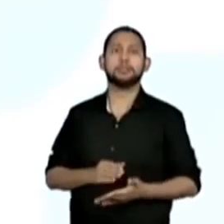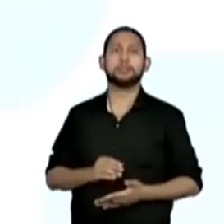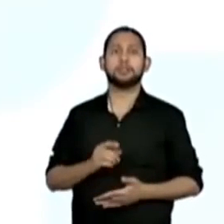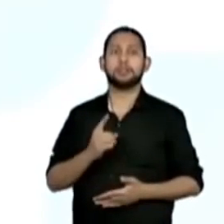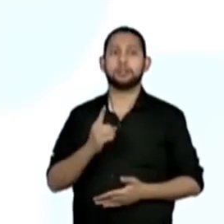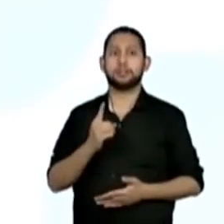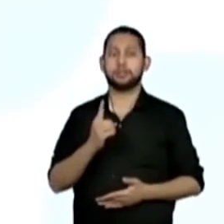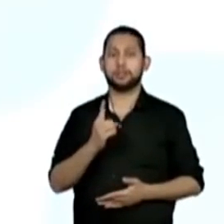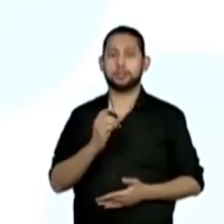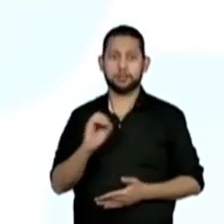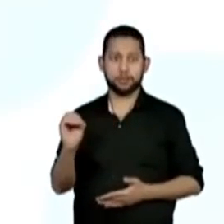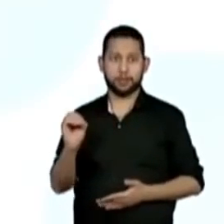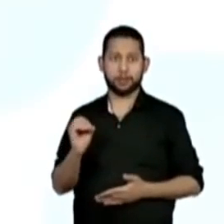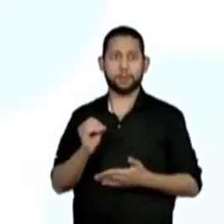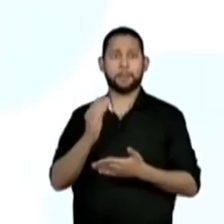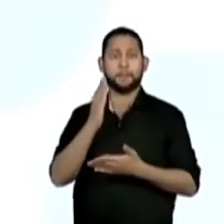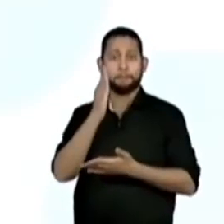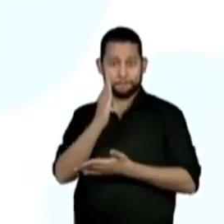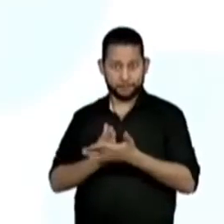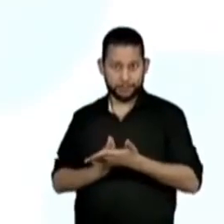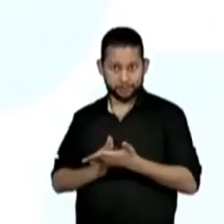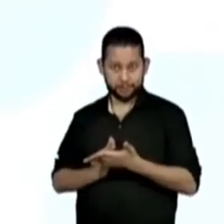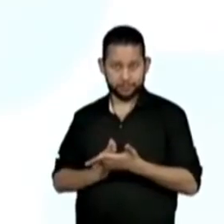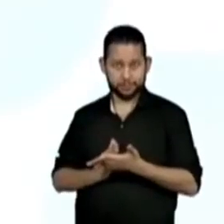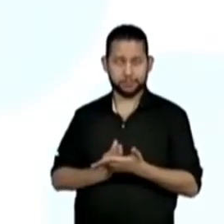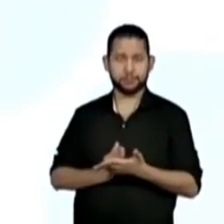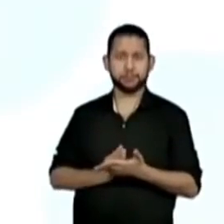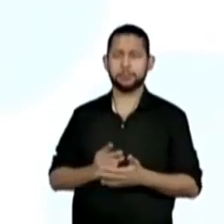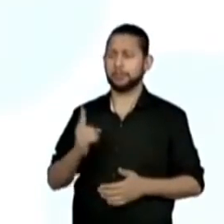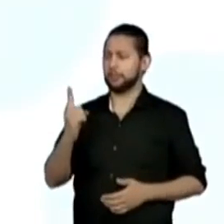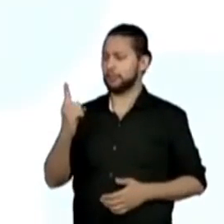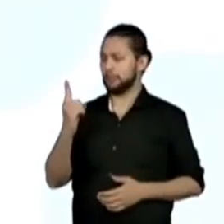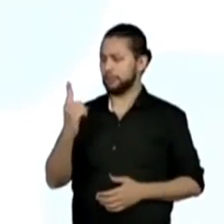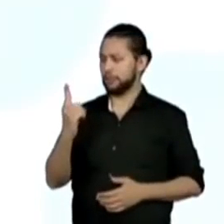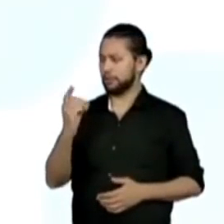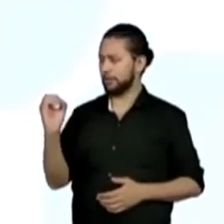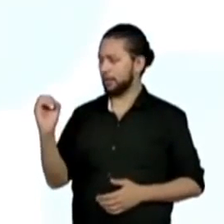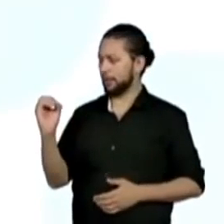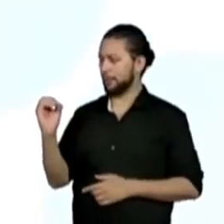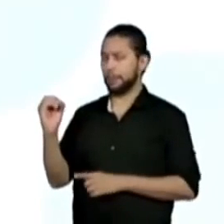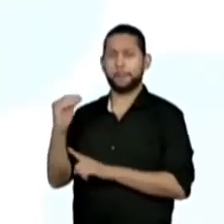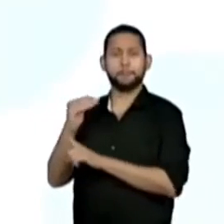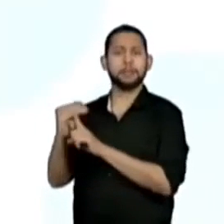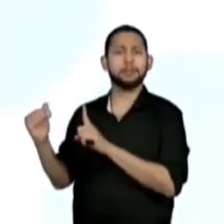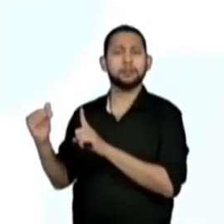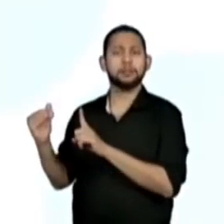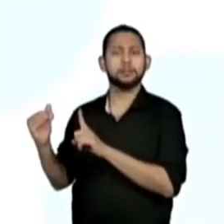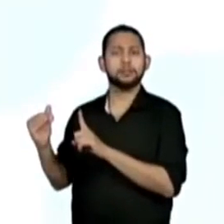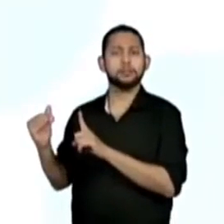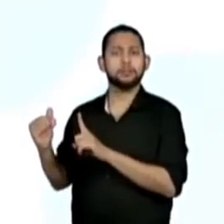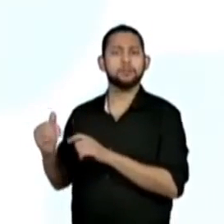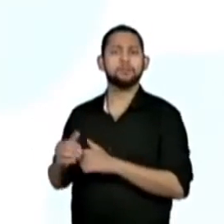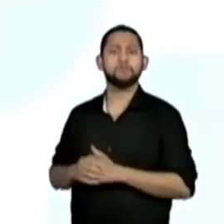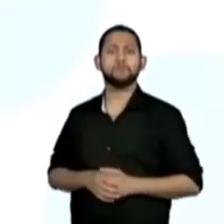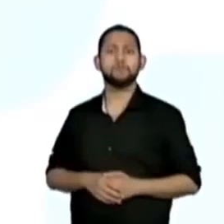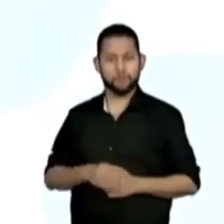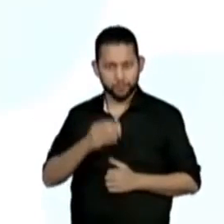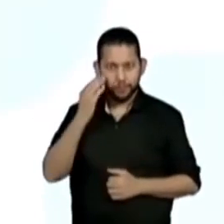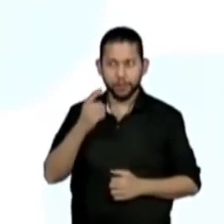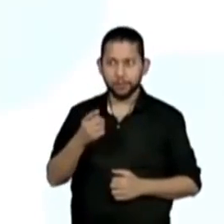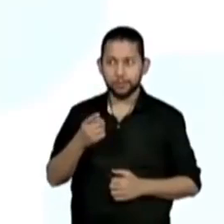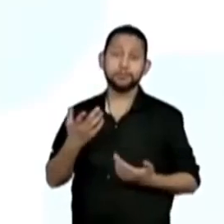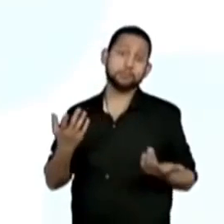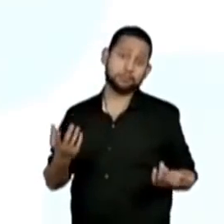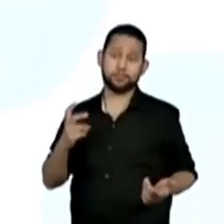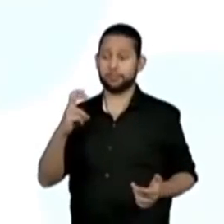é estamos pensando na metade a metade de 100 Qual é 100 div do